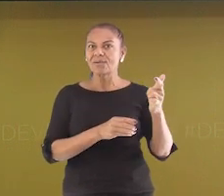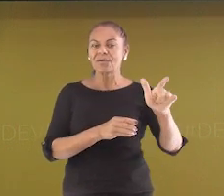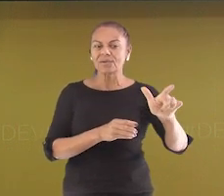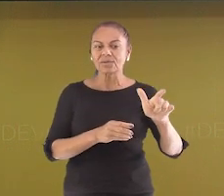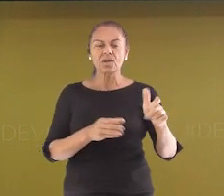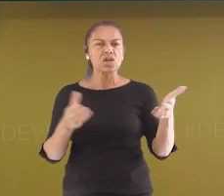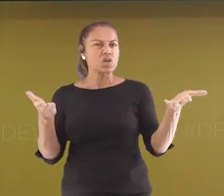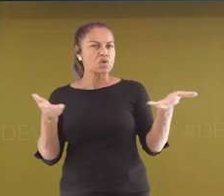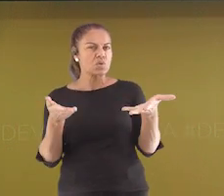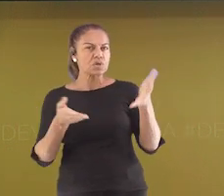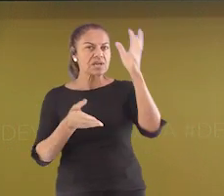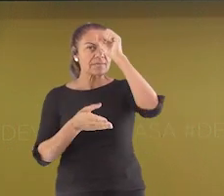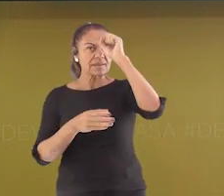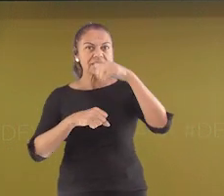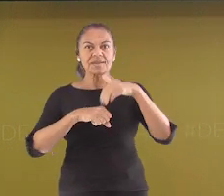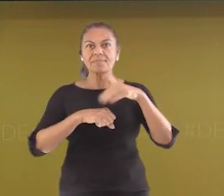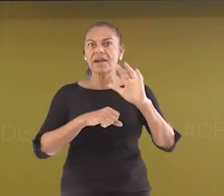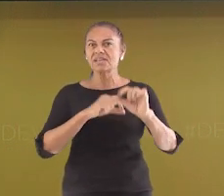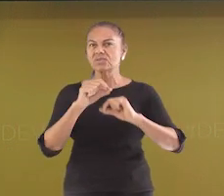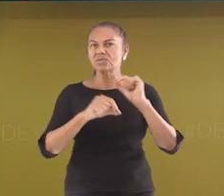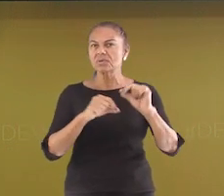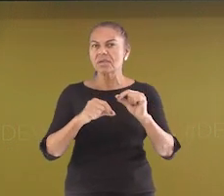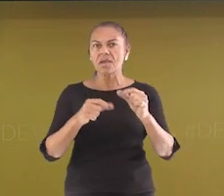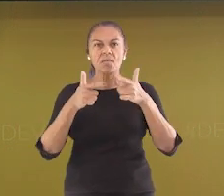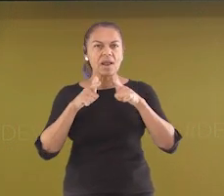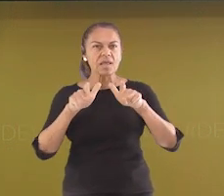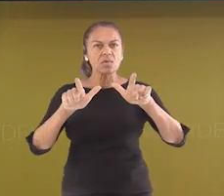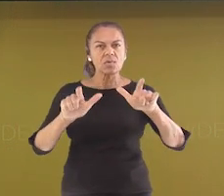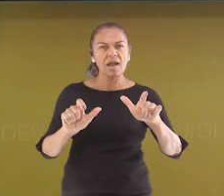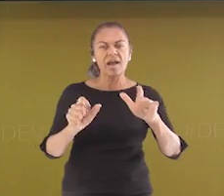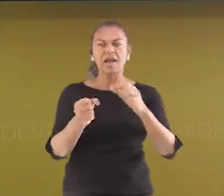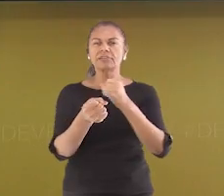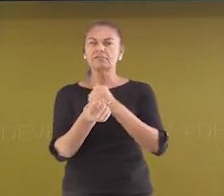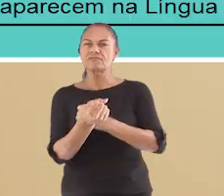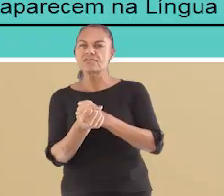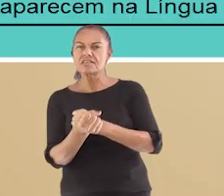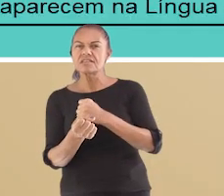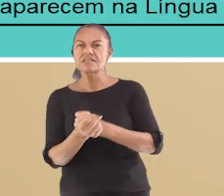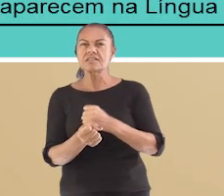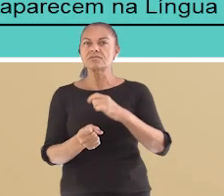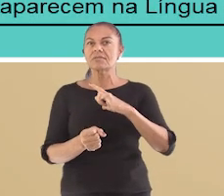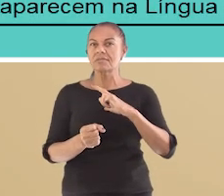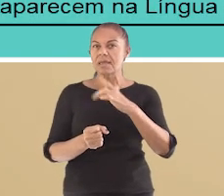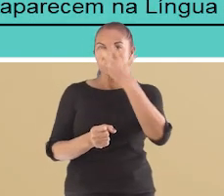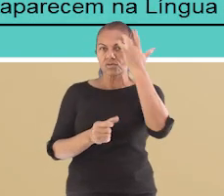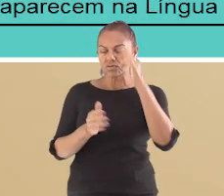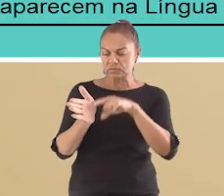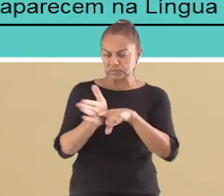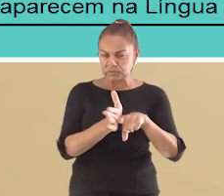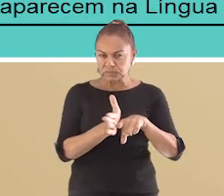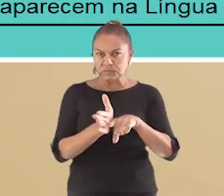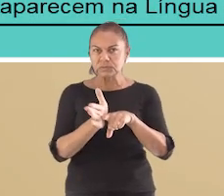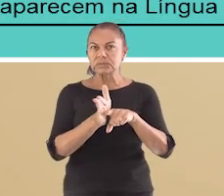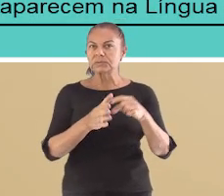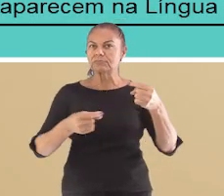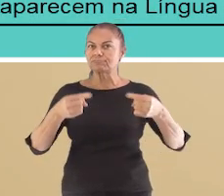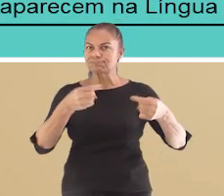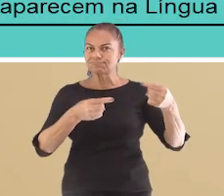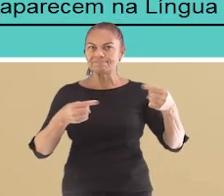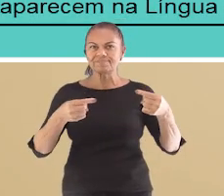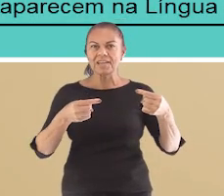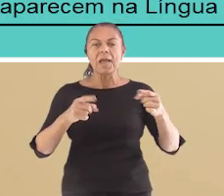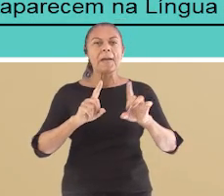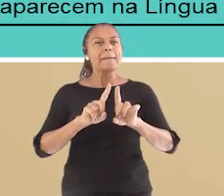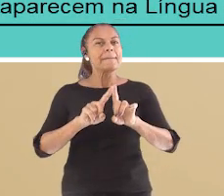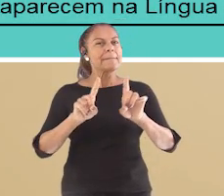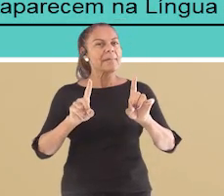sobre estrangeirismos, um vício de linguagem que divide a opinião de estudiosos. Mas, antes de começarmos, vou passar as